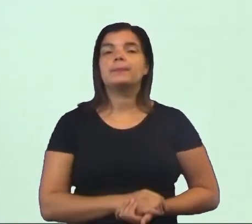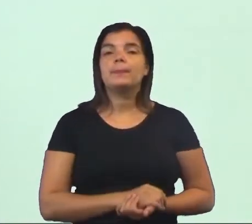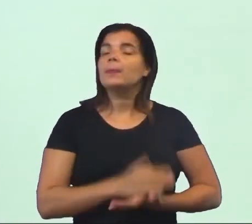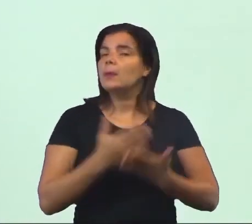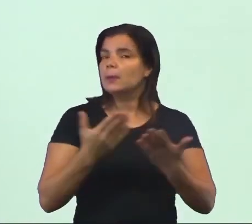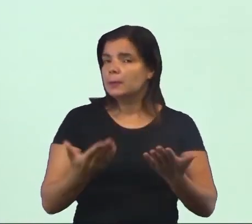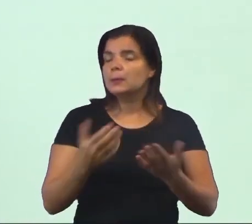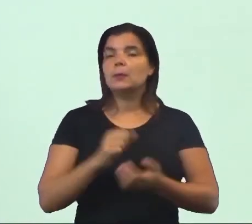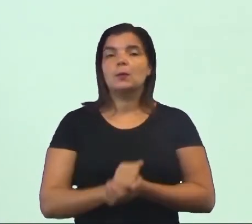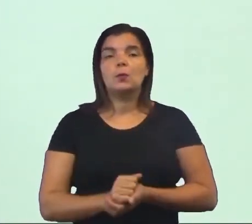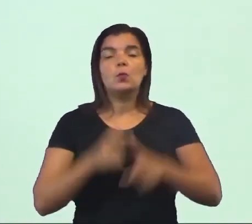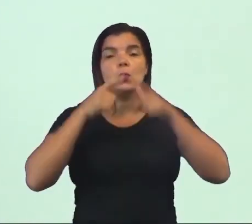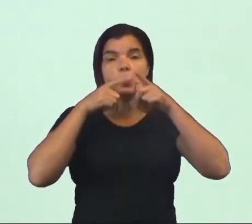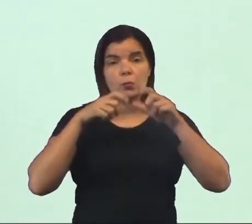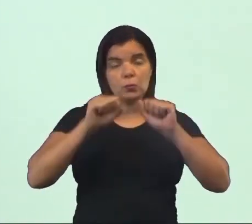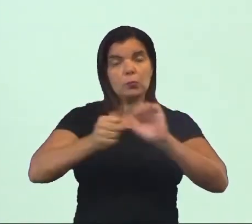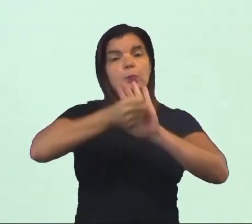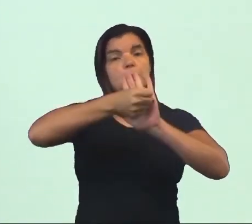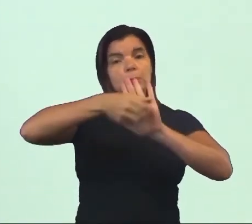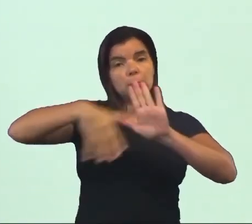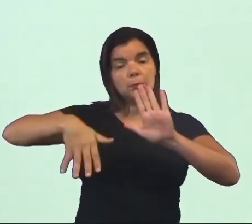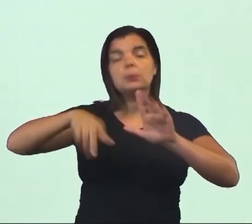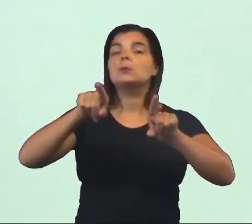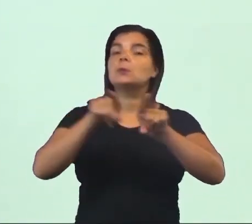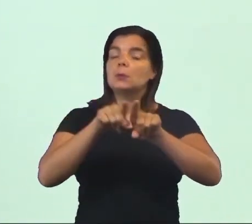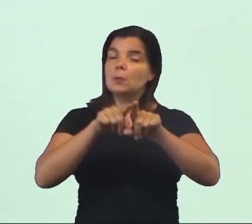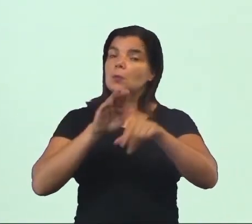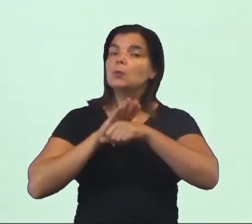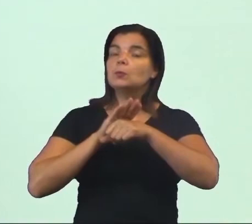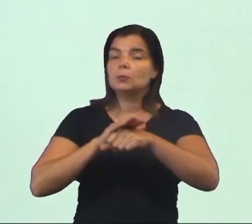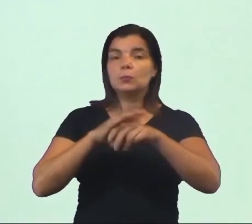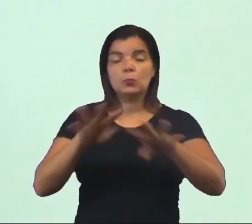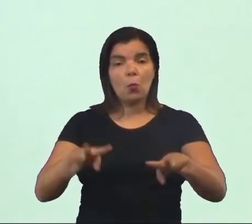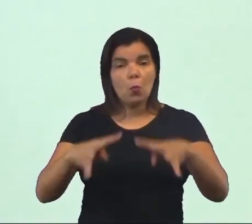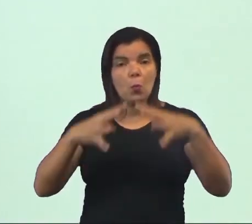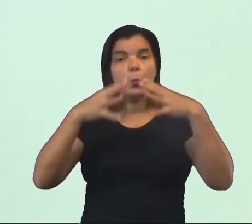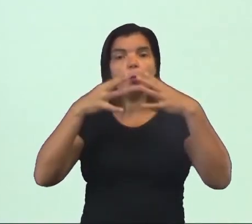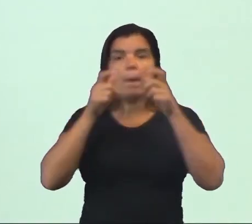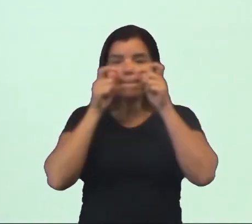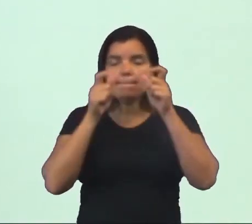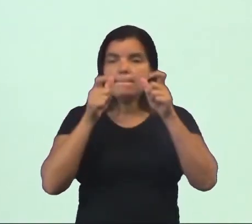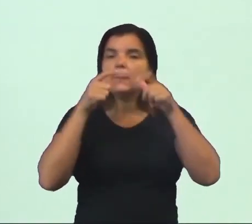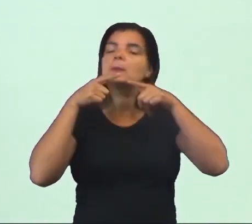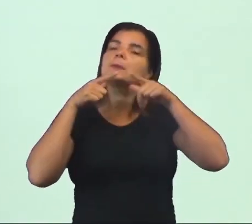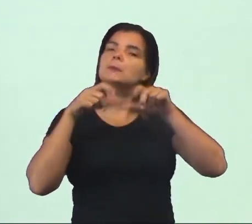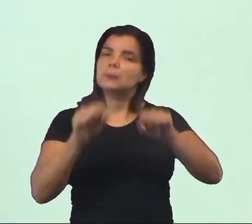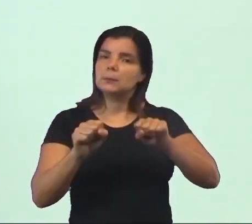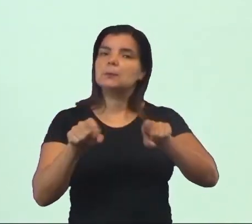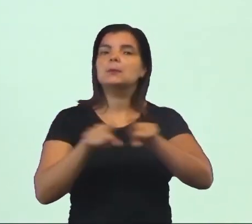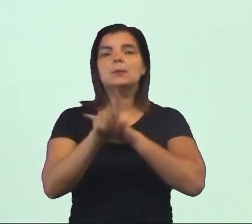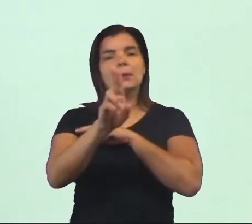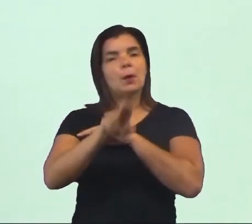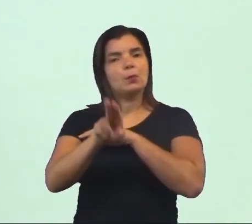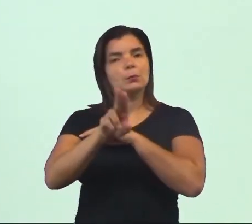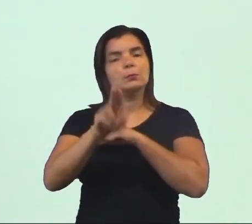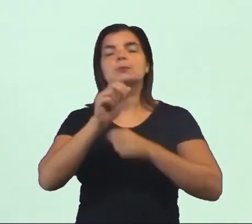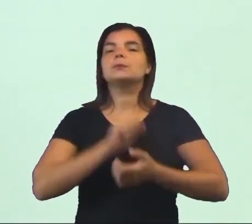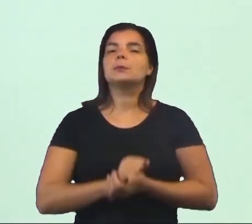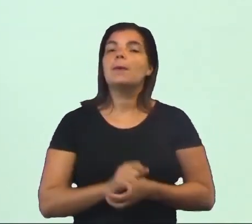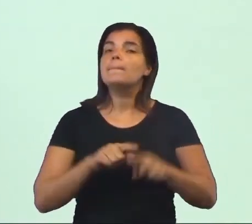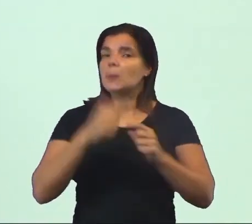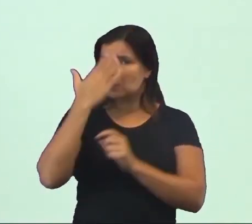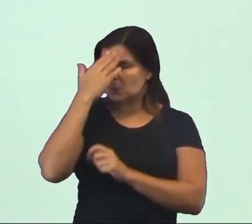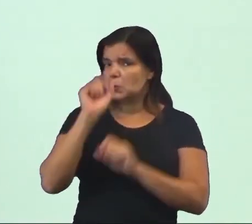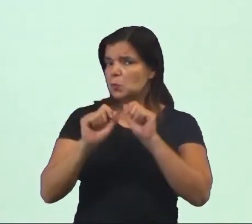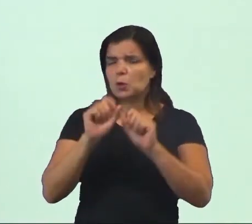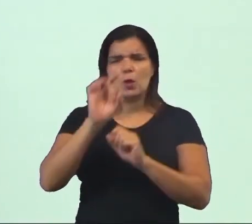Então, as figuras de linguagem são recursos que prendem a atenção do leitor pela linguagem que é utilizada. Mas a gente sabe